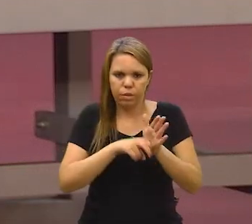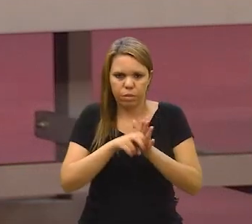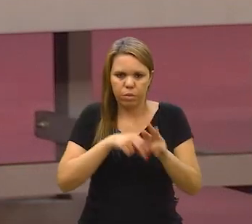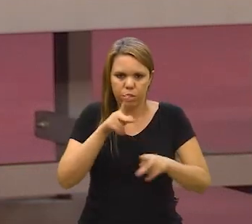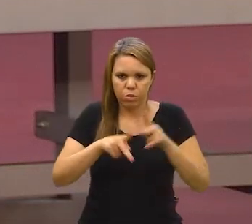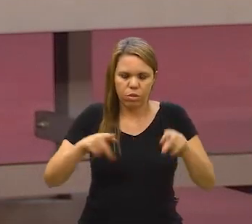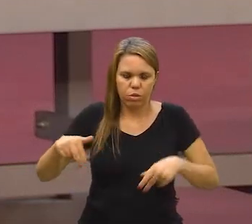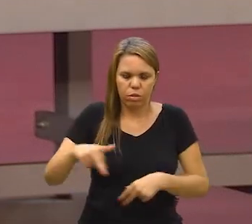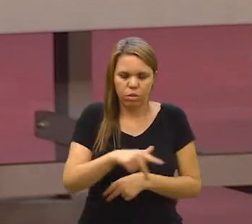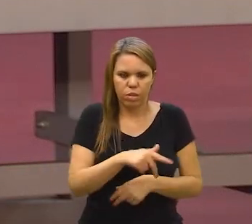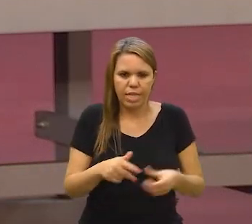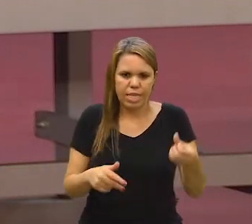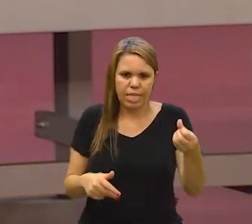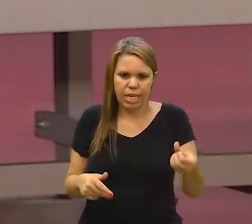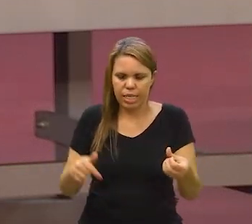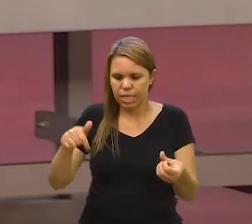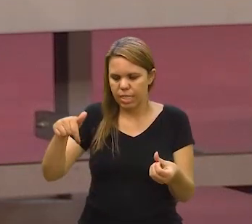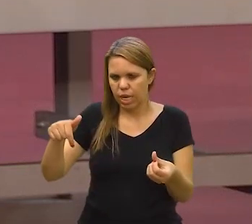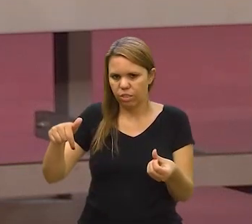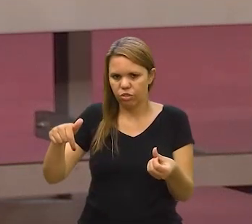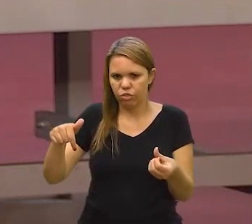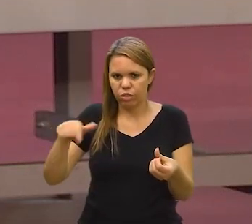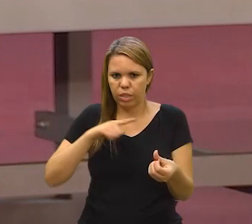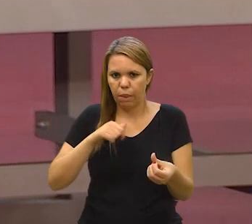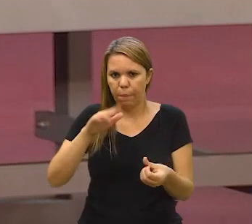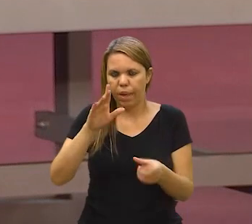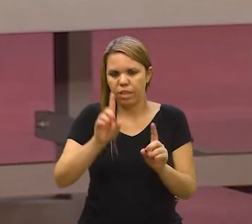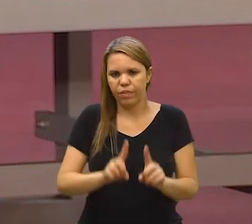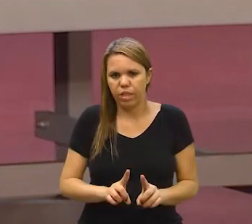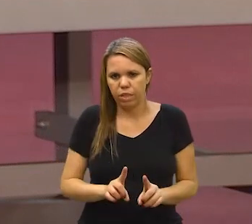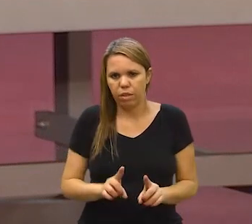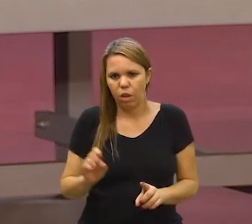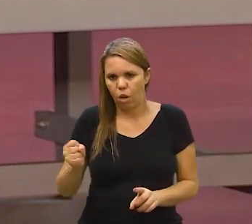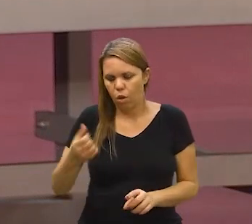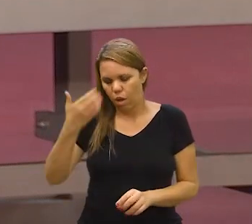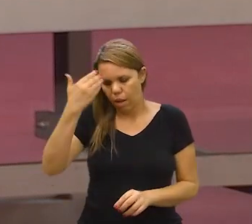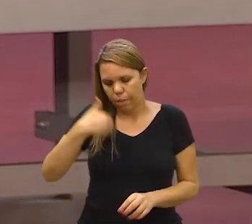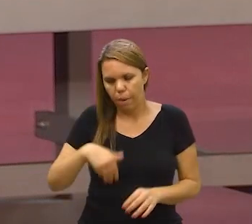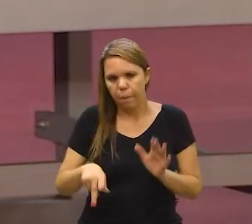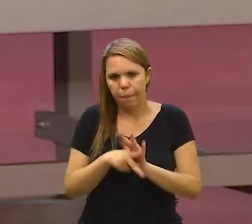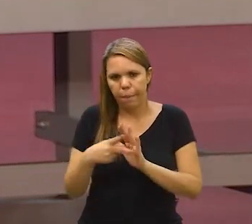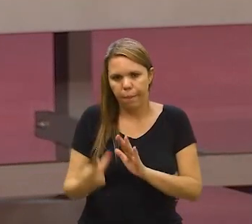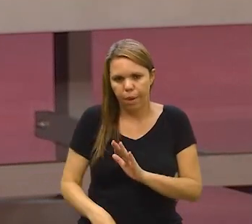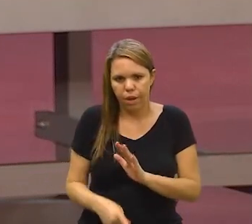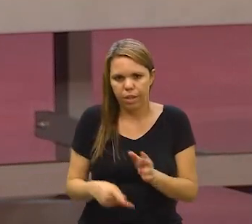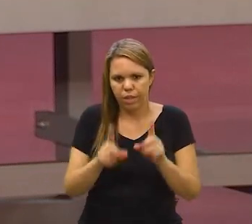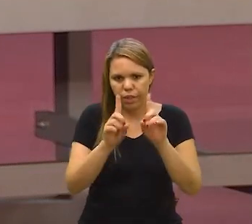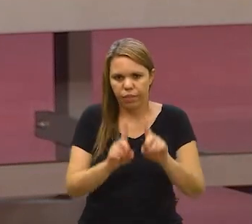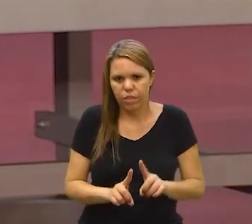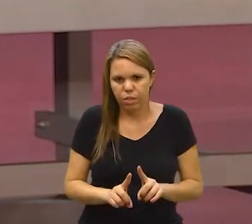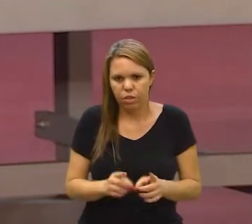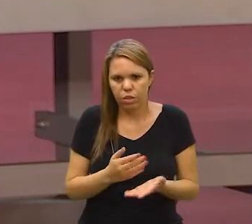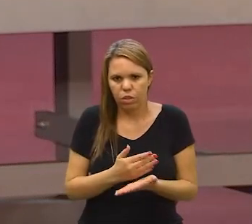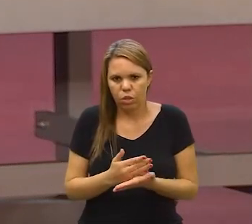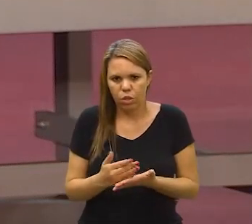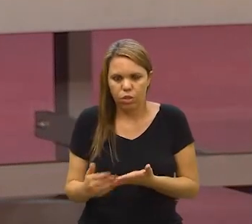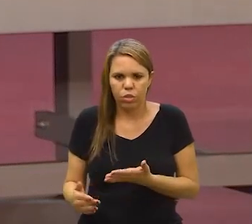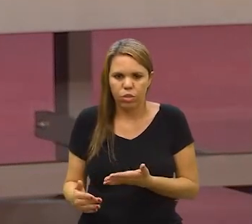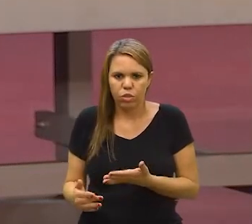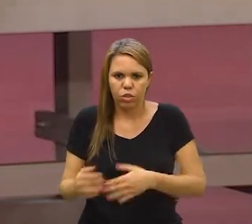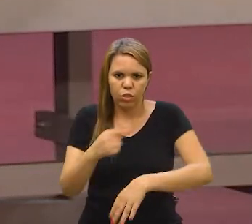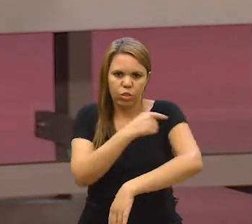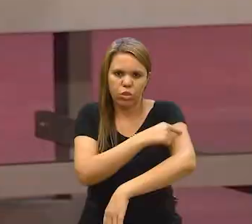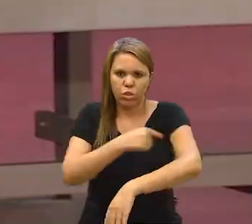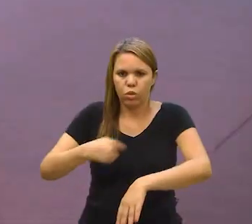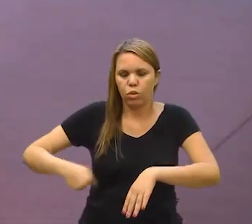parecido. De classe 6, 7 são que tem um pouco mais de deficiência, a 8, que é a minha classe, é onde a deficiência começa, aí já deficiência geralmente em 2 membros,